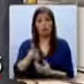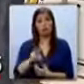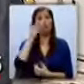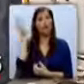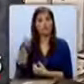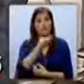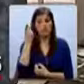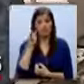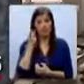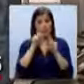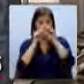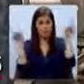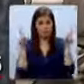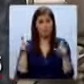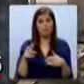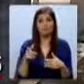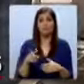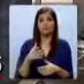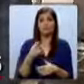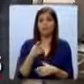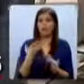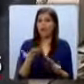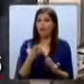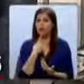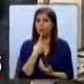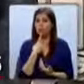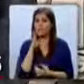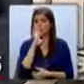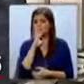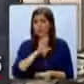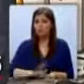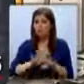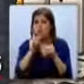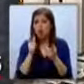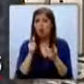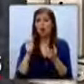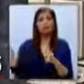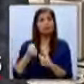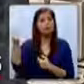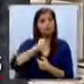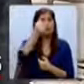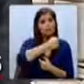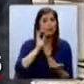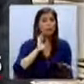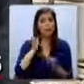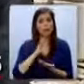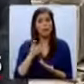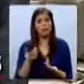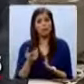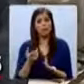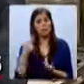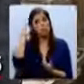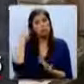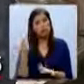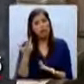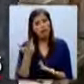Cerâmica de Valadares. Antes de mais, de facto, perceber se nesta recuperação dos funcionários fazia alguma coisa, fazia prever